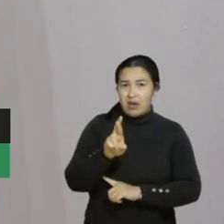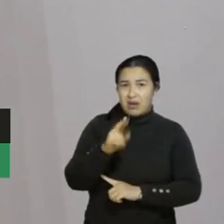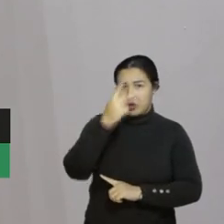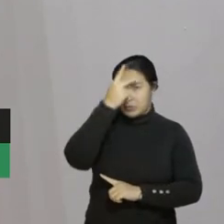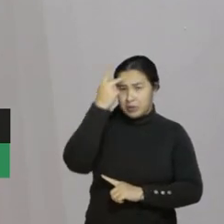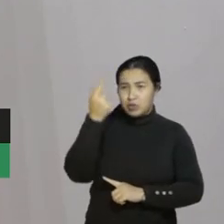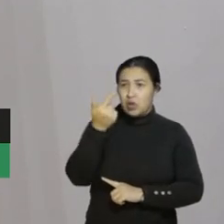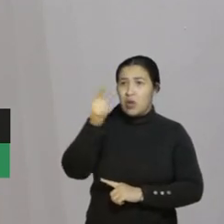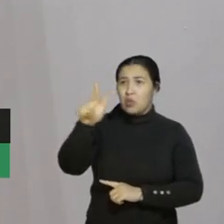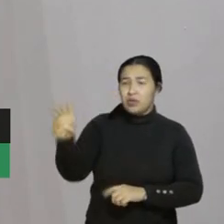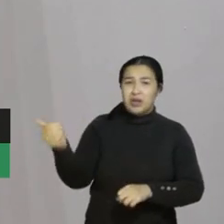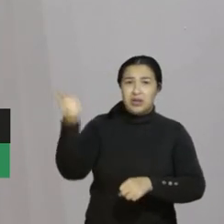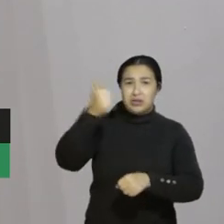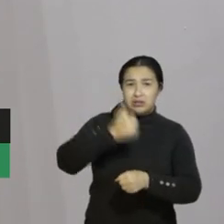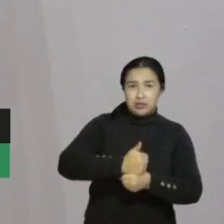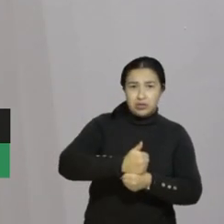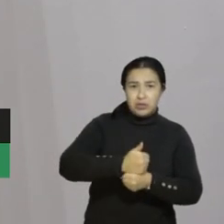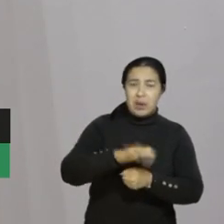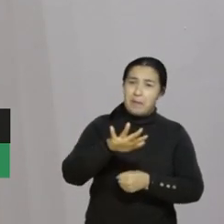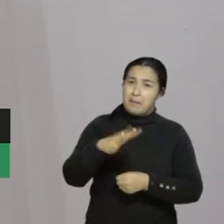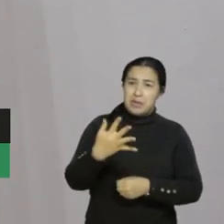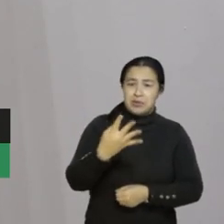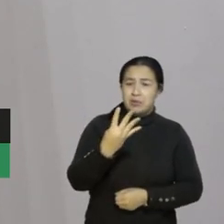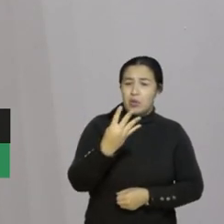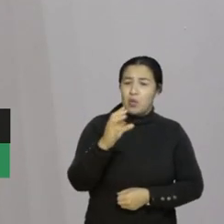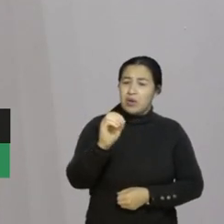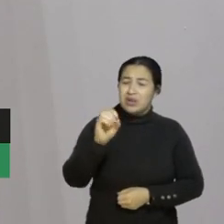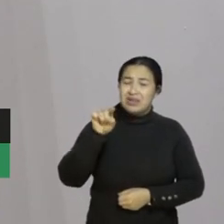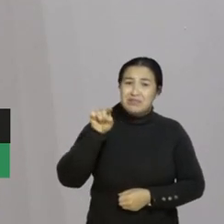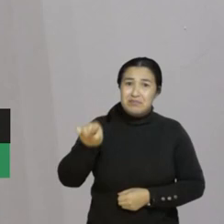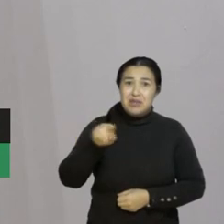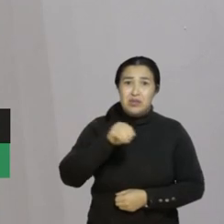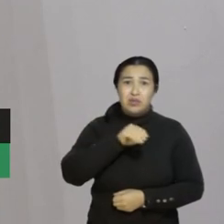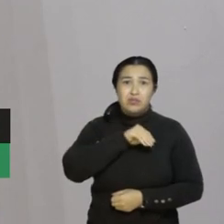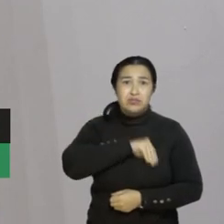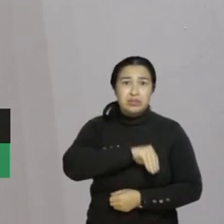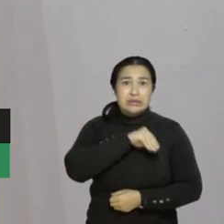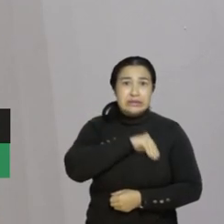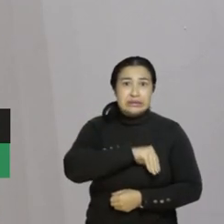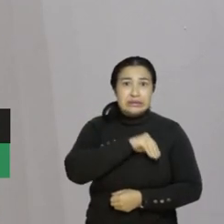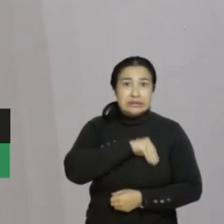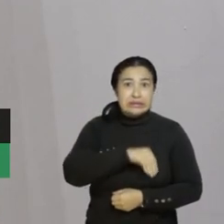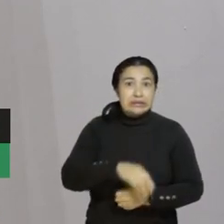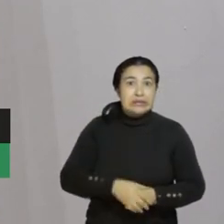vai beirar os R$ 40.000 de salário.